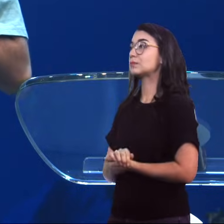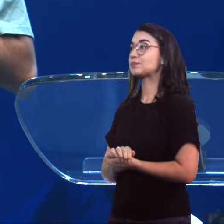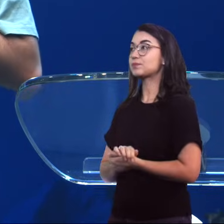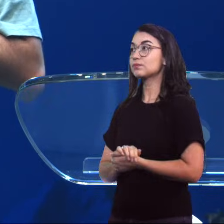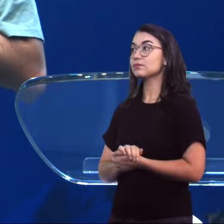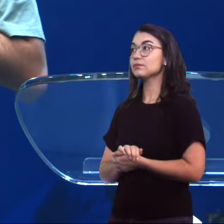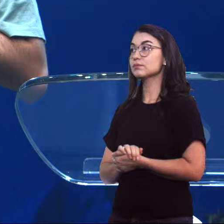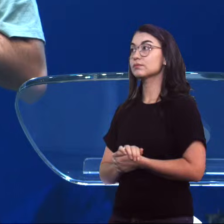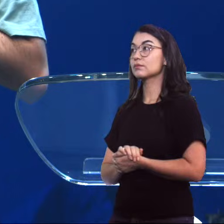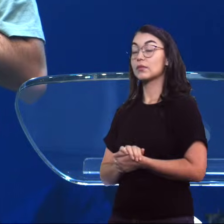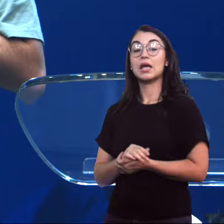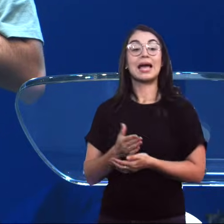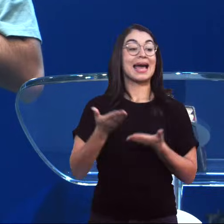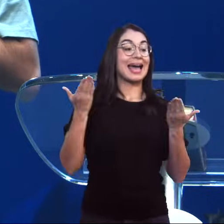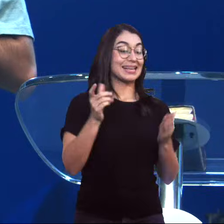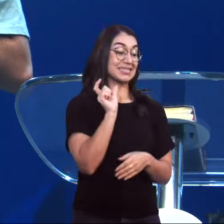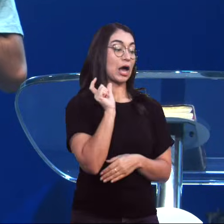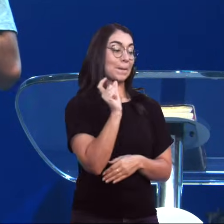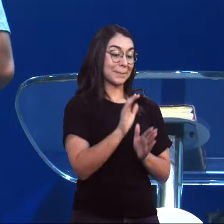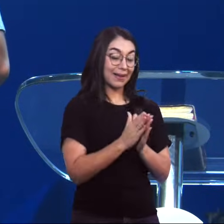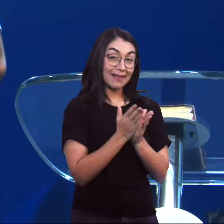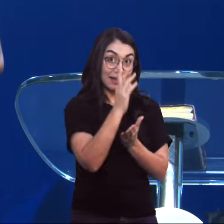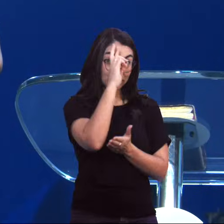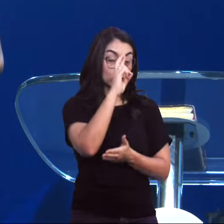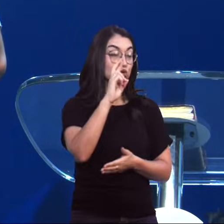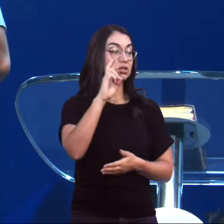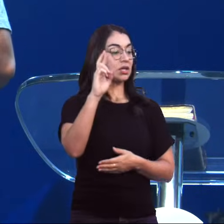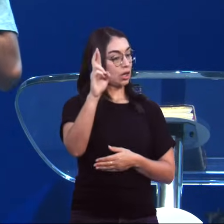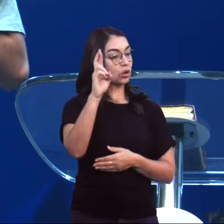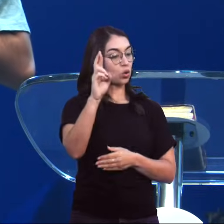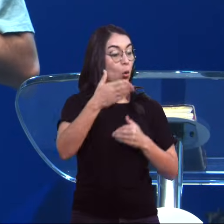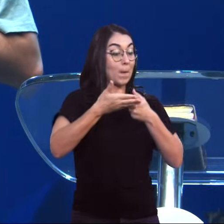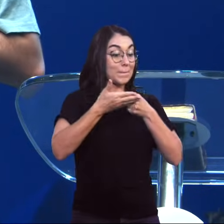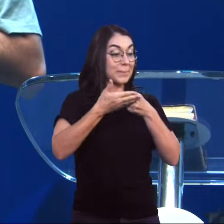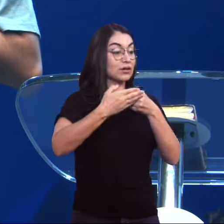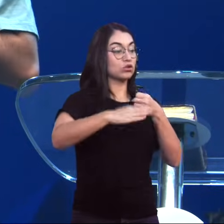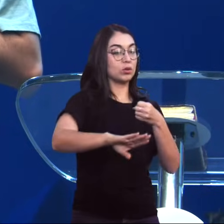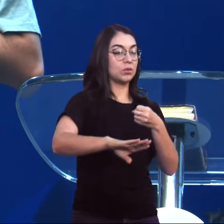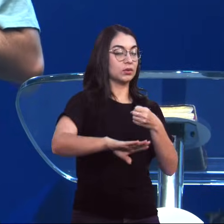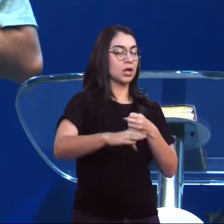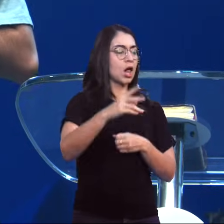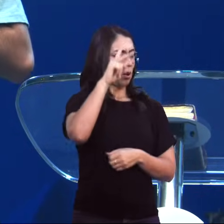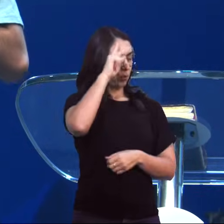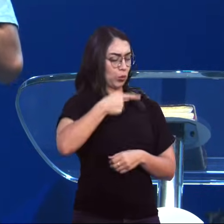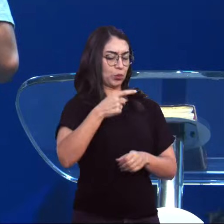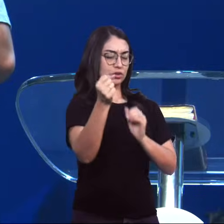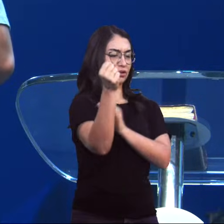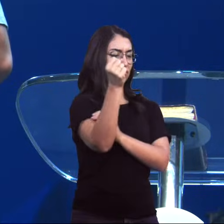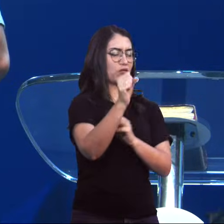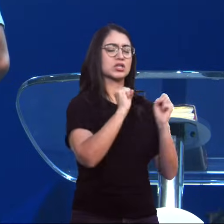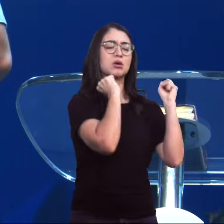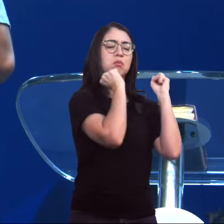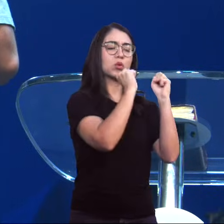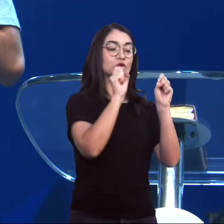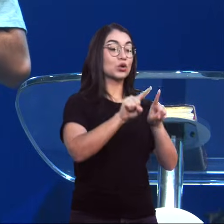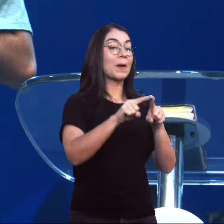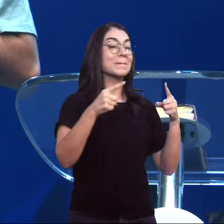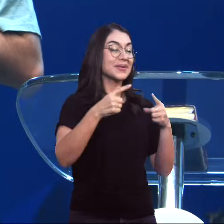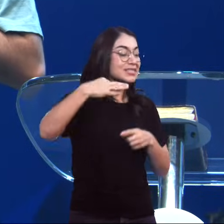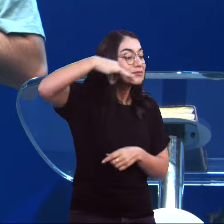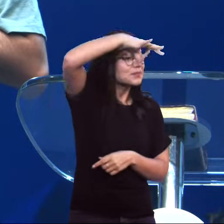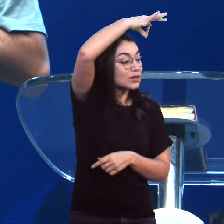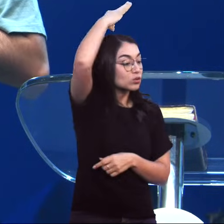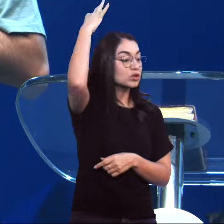ele me disse: esta é a palavra do Senhor para Zorobabel, não por força, nem por poder, mas pelo meu